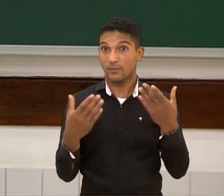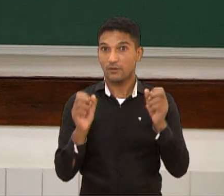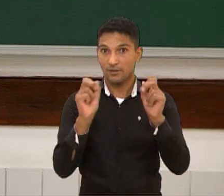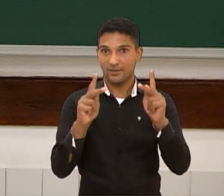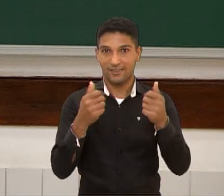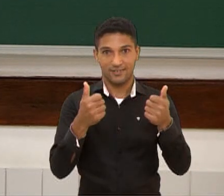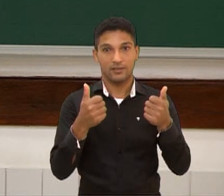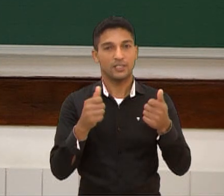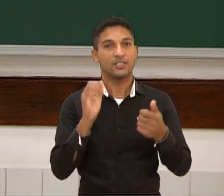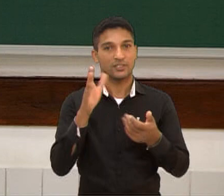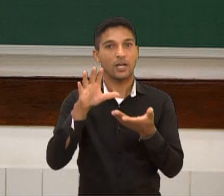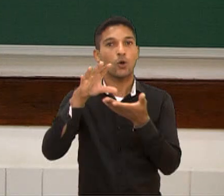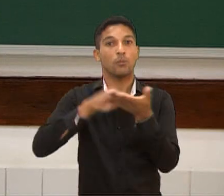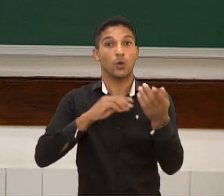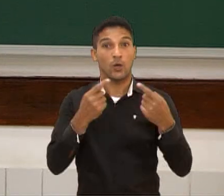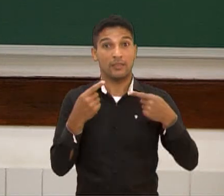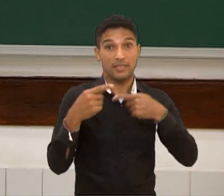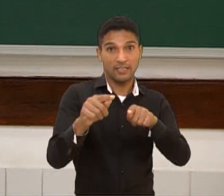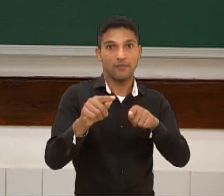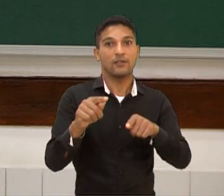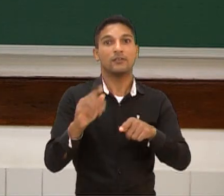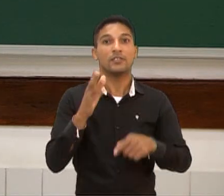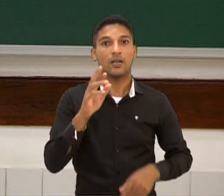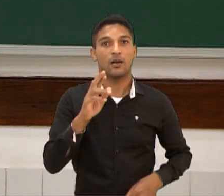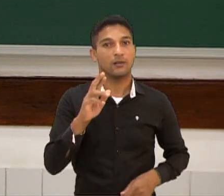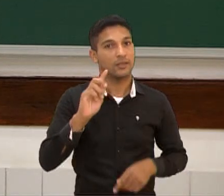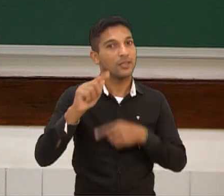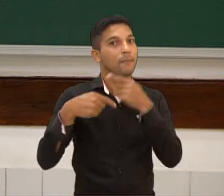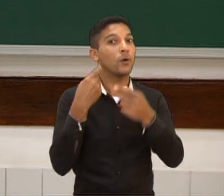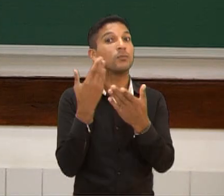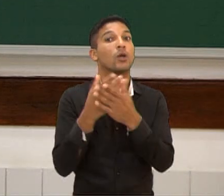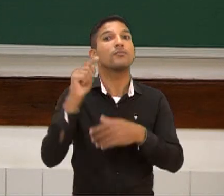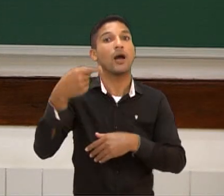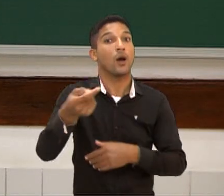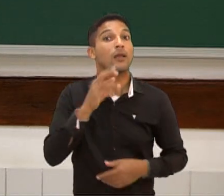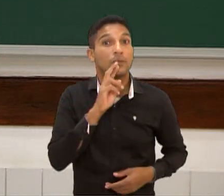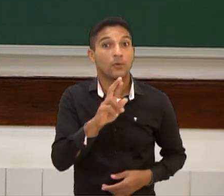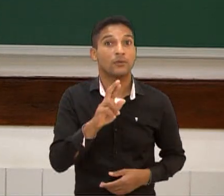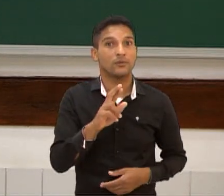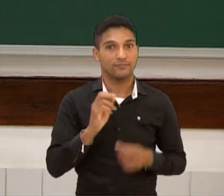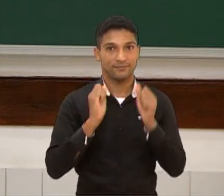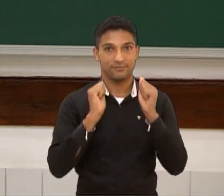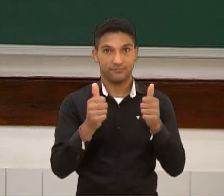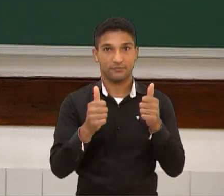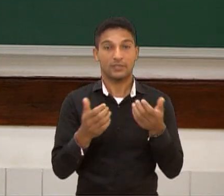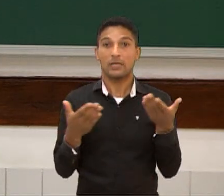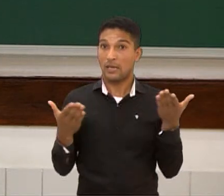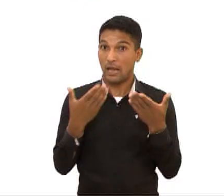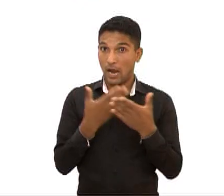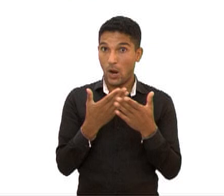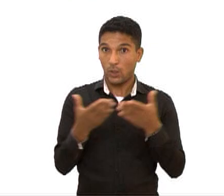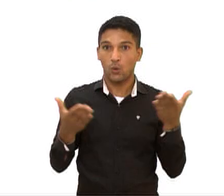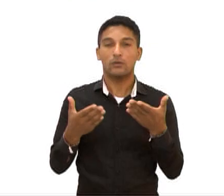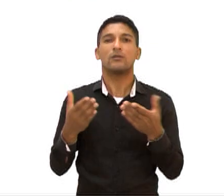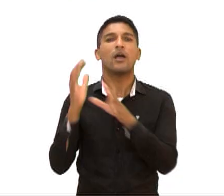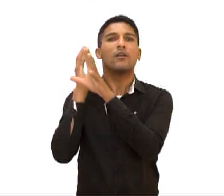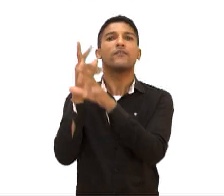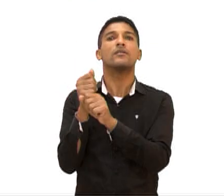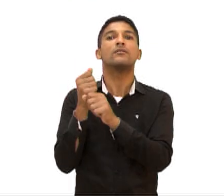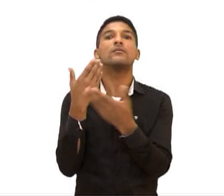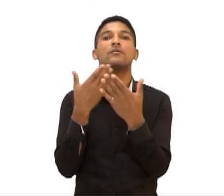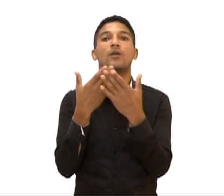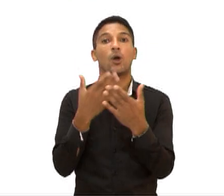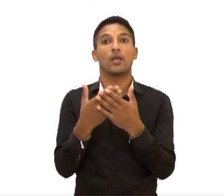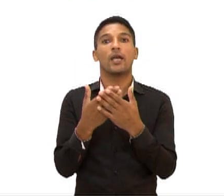Ok, galera? Agora vocês já copiaram o desafio, certo? Fica para a próxima aula, tudo bem? Então, a aula de hoje a gente estudou o quê? A escrita